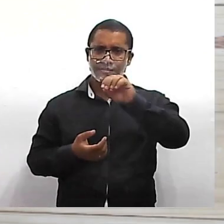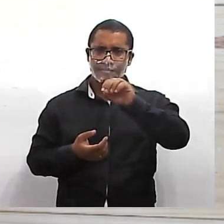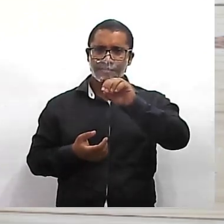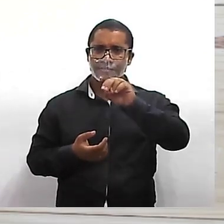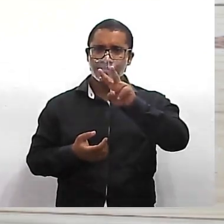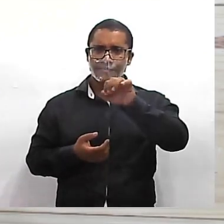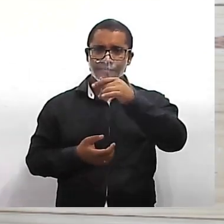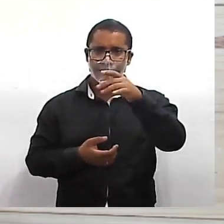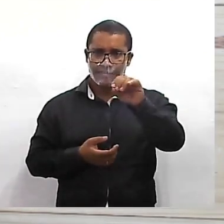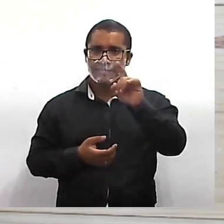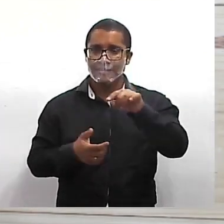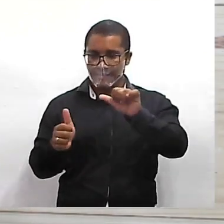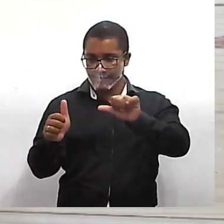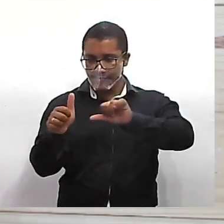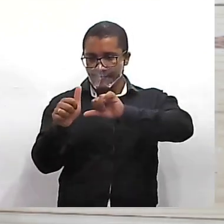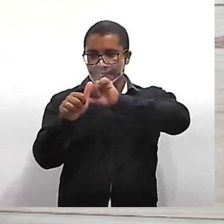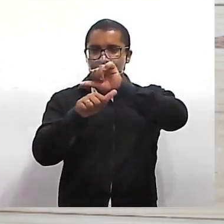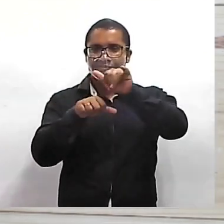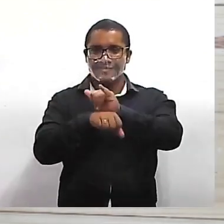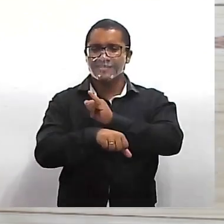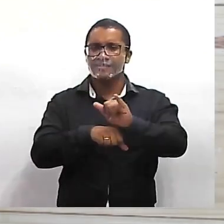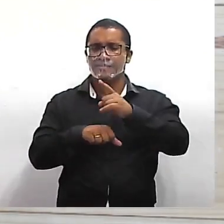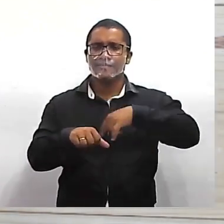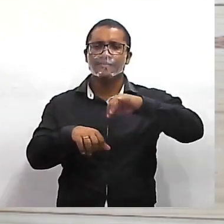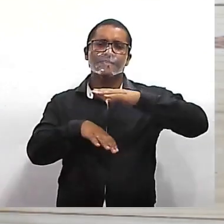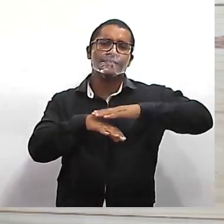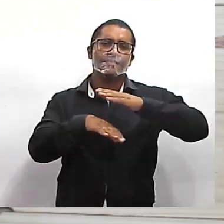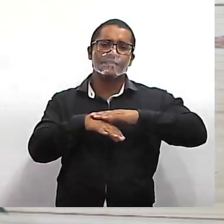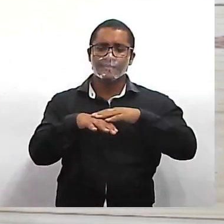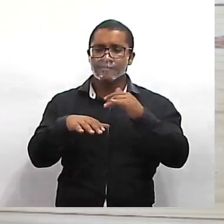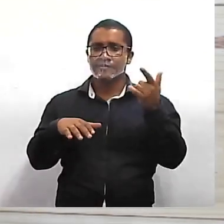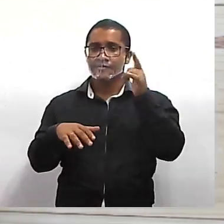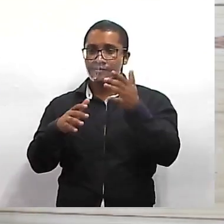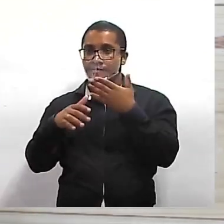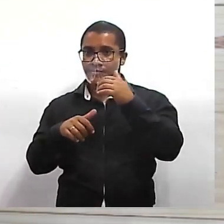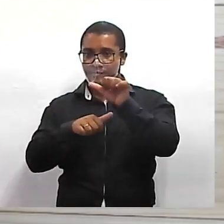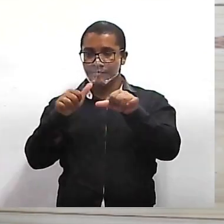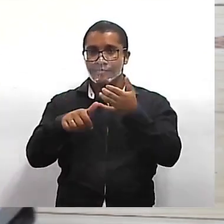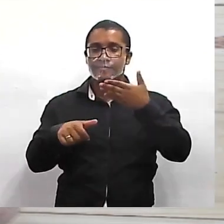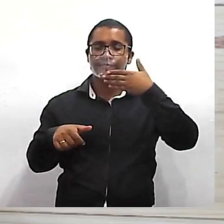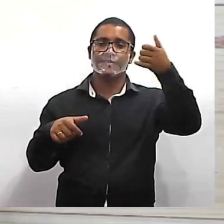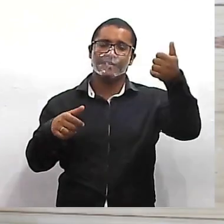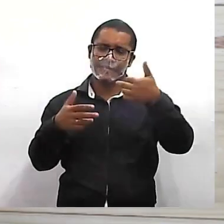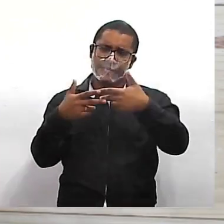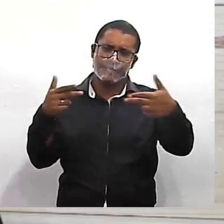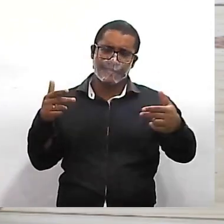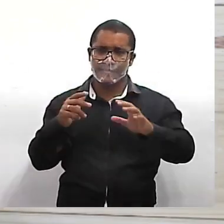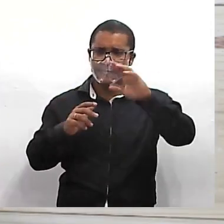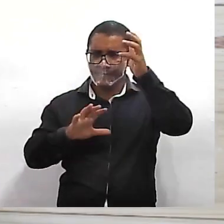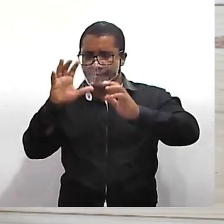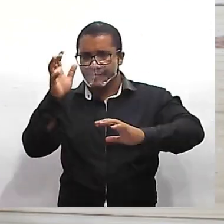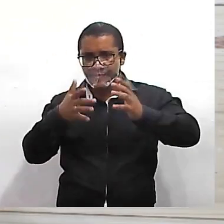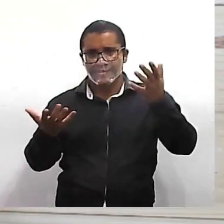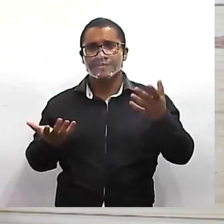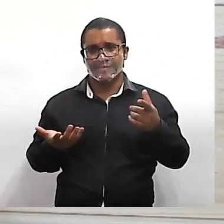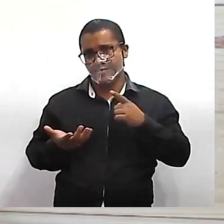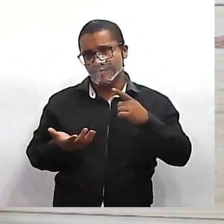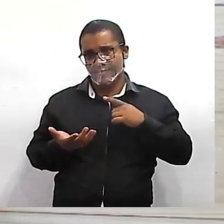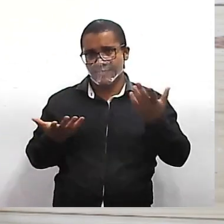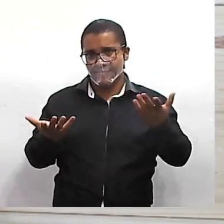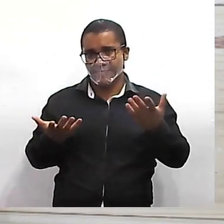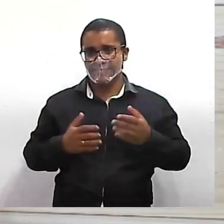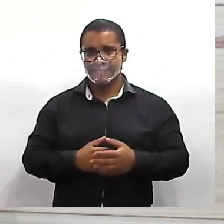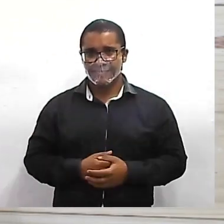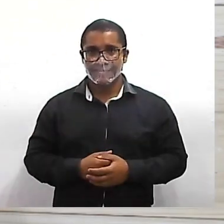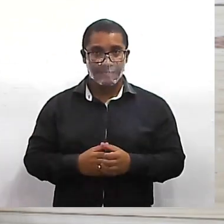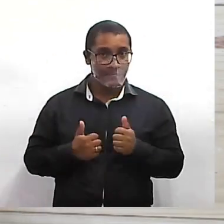daquele pensamento criativo. É aquilo que a gente faz para melhorar as situações, as circunstâncias, as atividades.